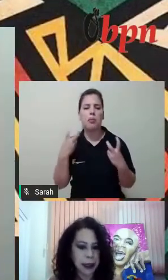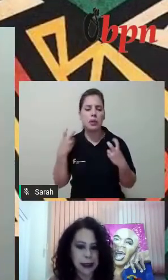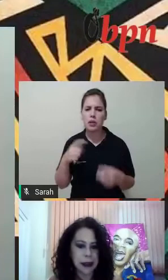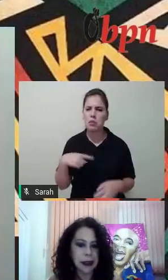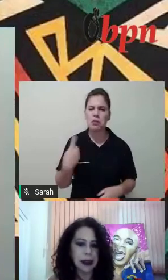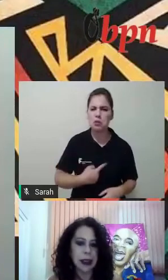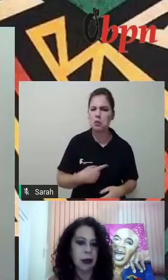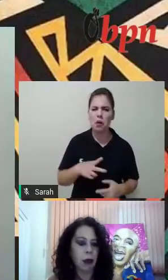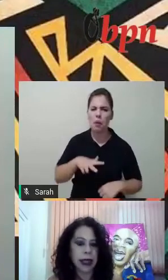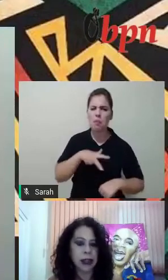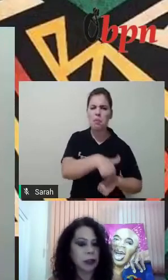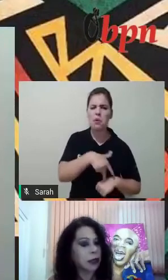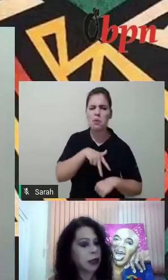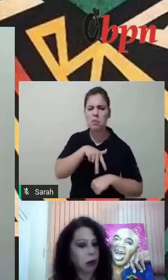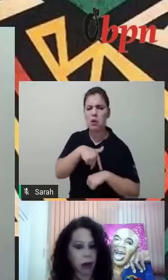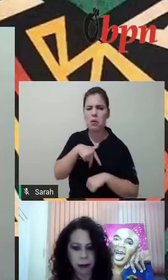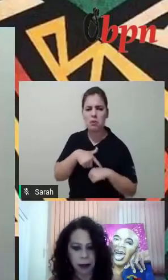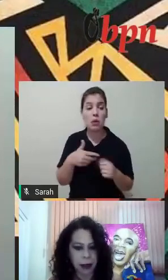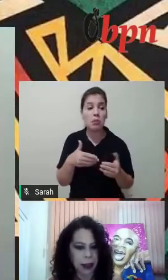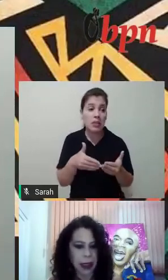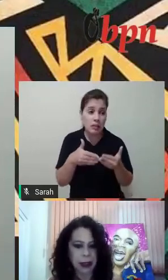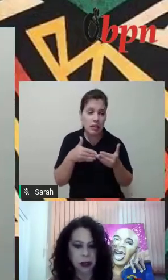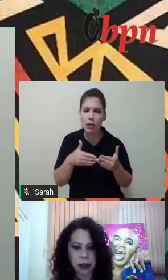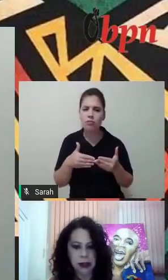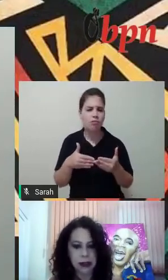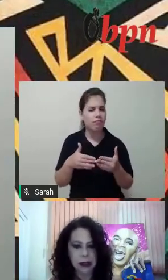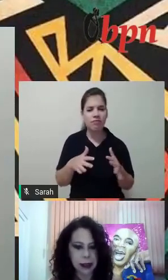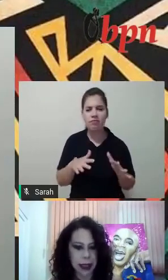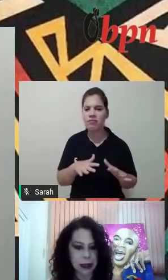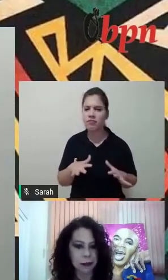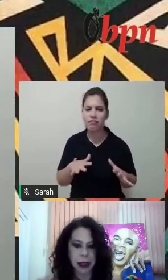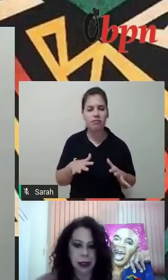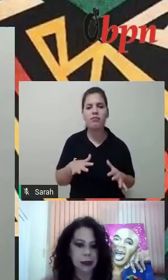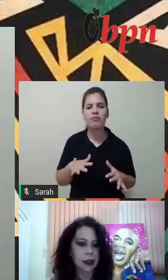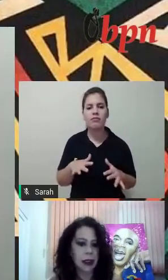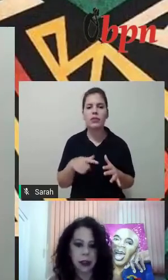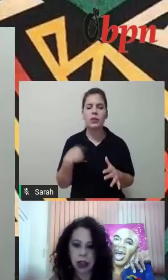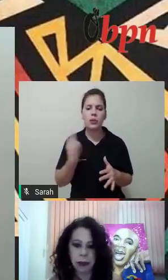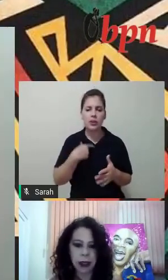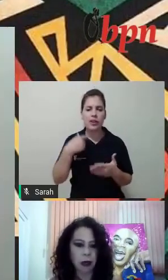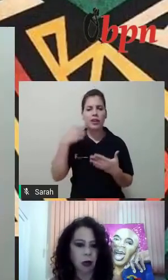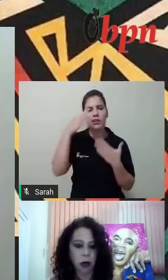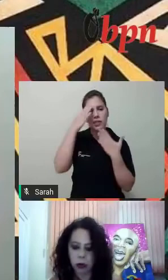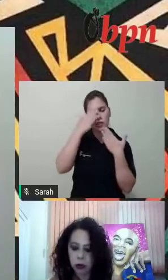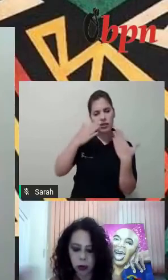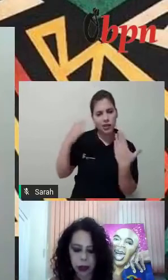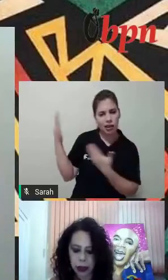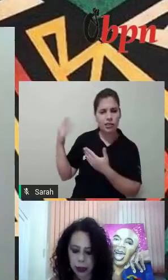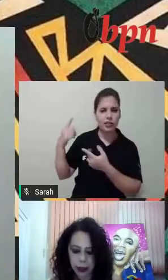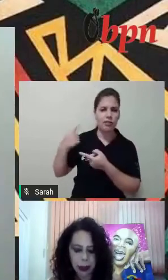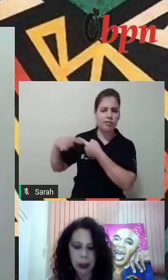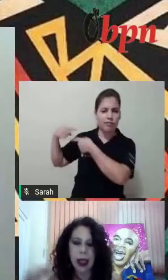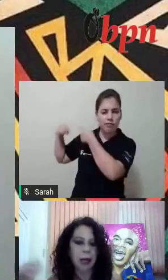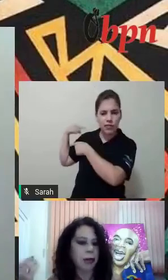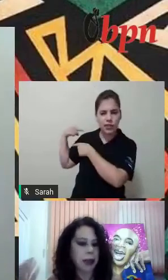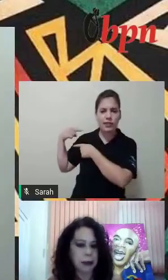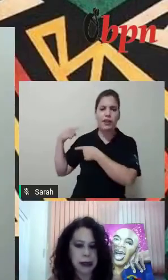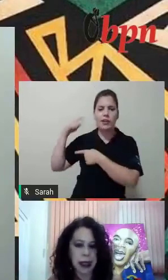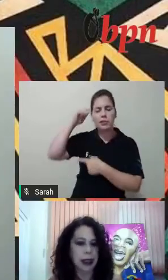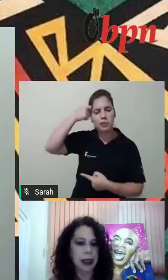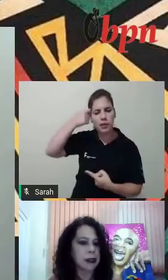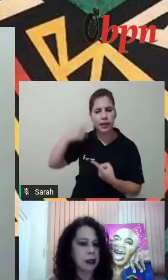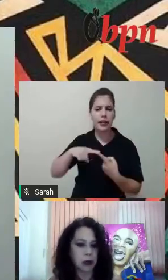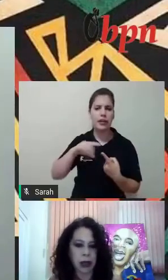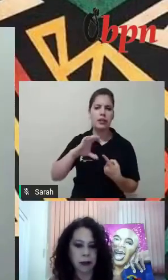pedir licença, né, com uma gratidão enorme, né, às nossas ancestrais pretas, Chica Manicongo, Joane,